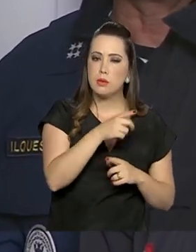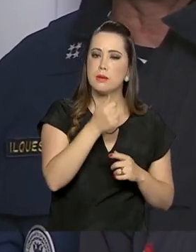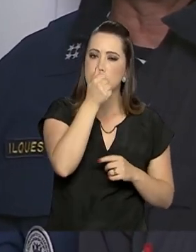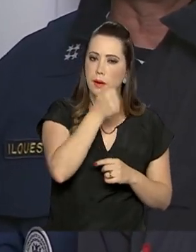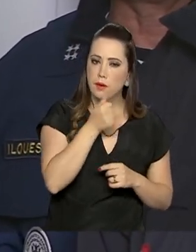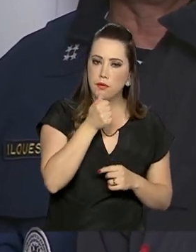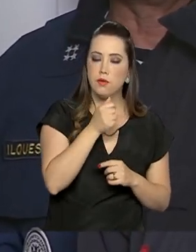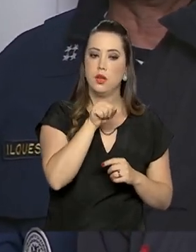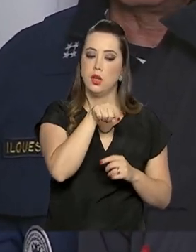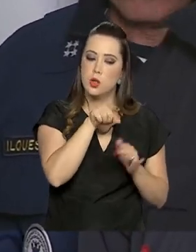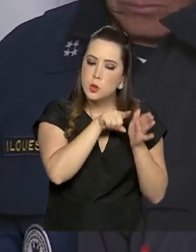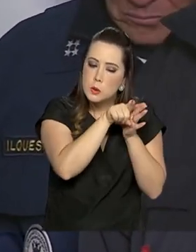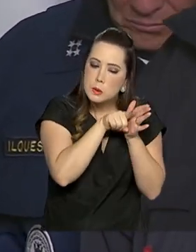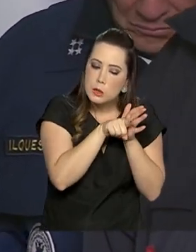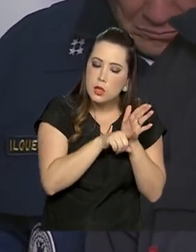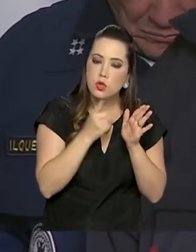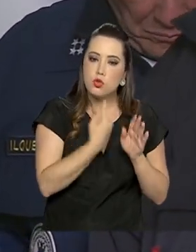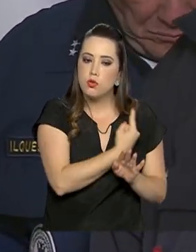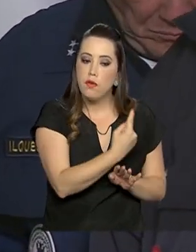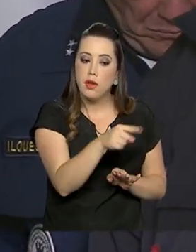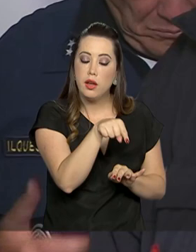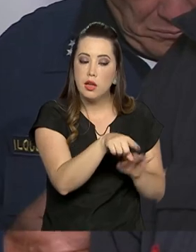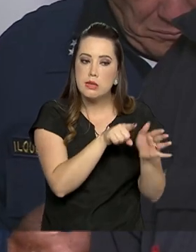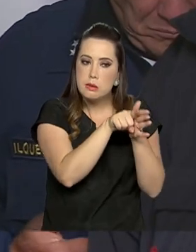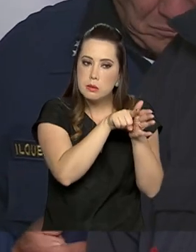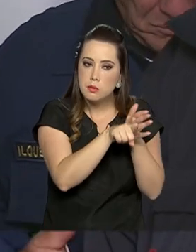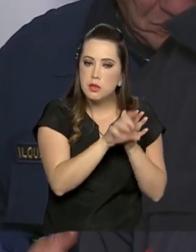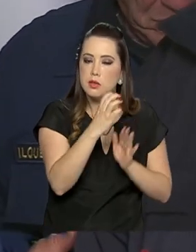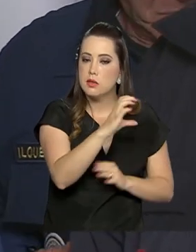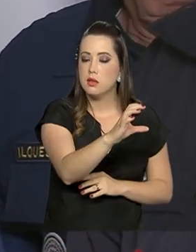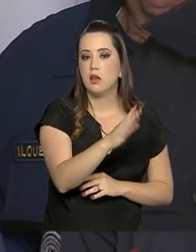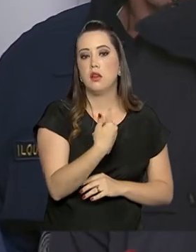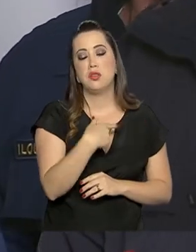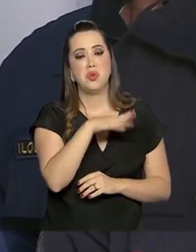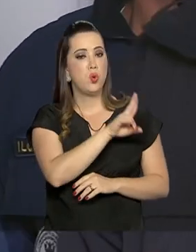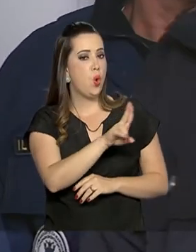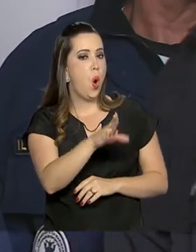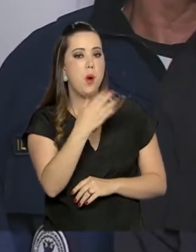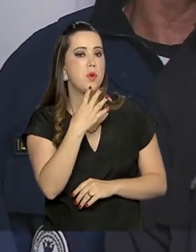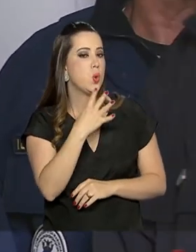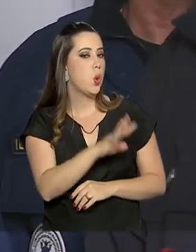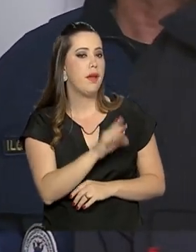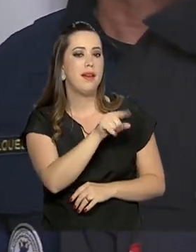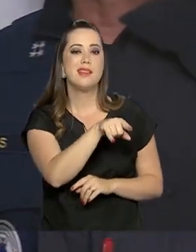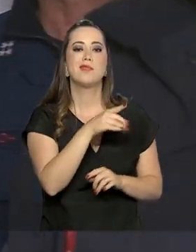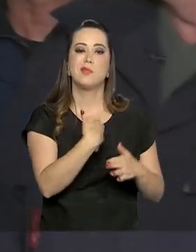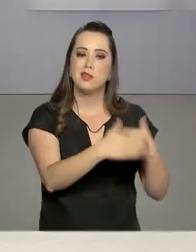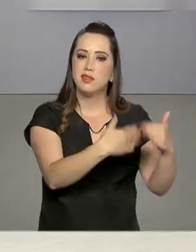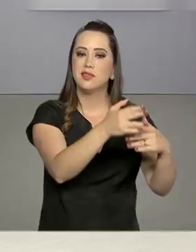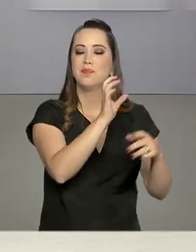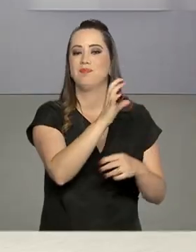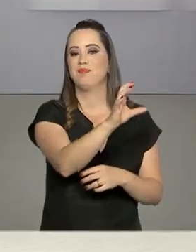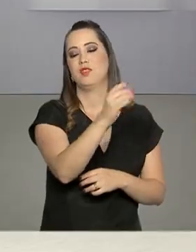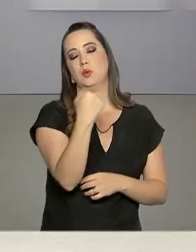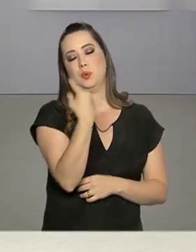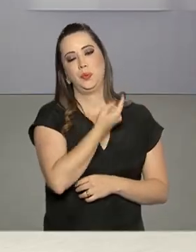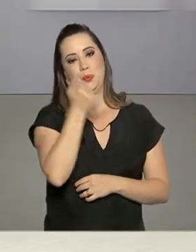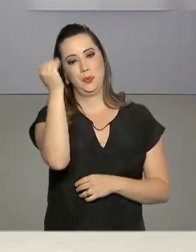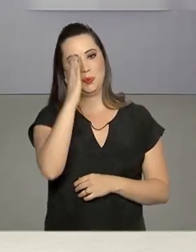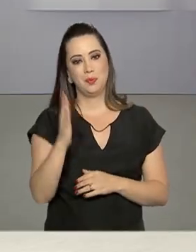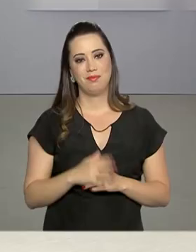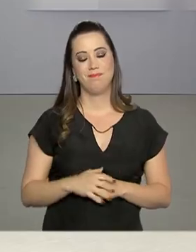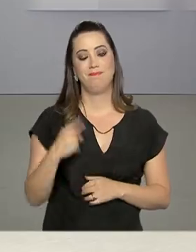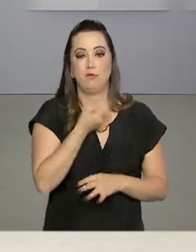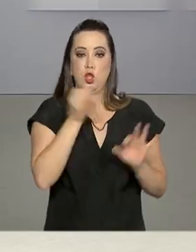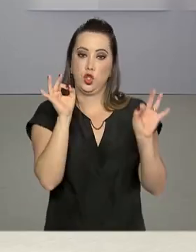cientistas que acorrem para cá e de maneira anônima fazem avançar a ciência no nosso país. E